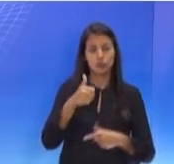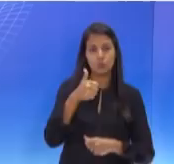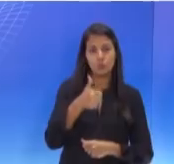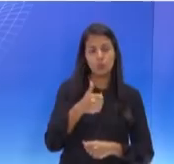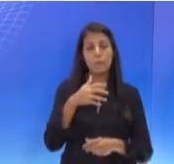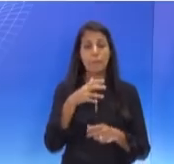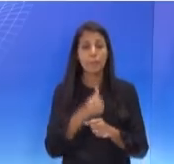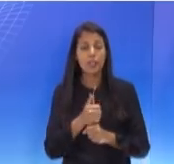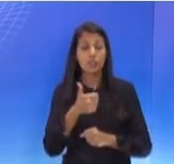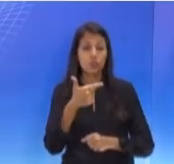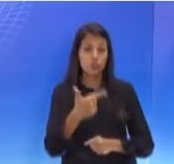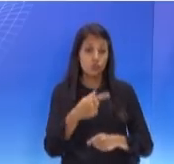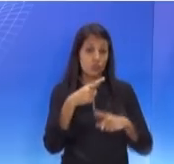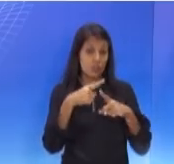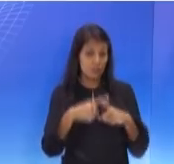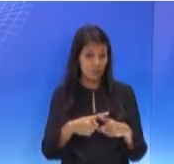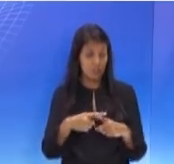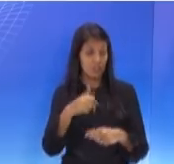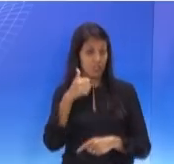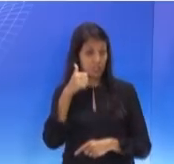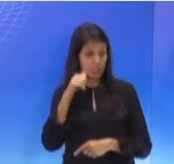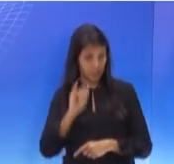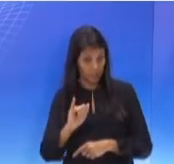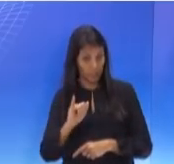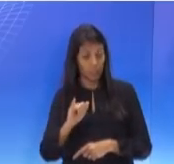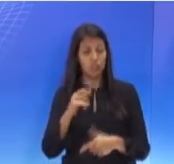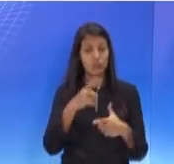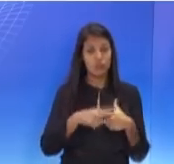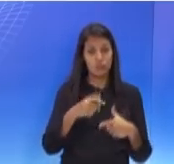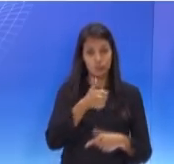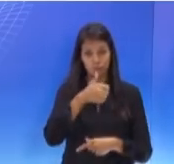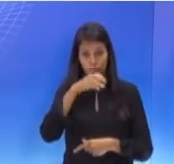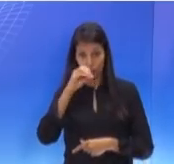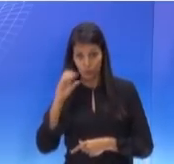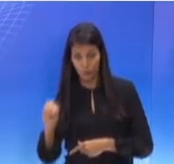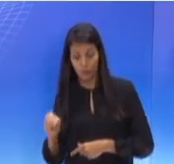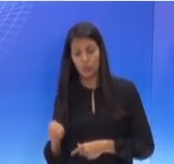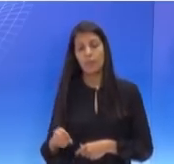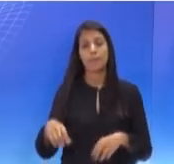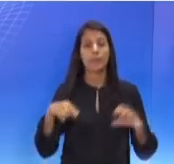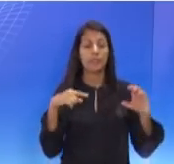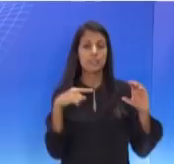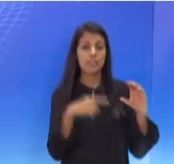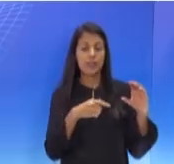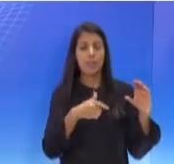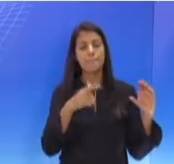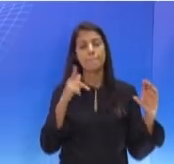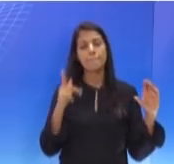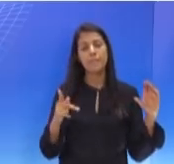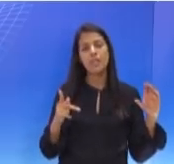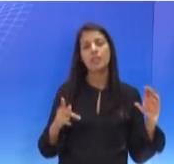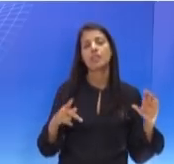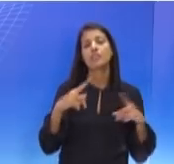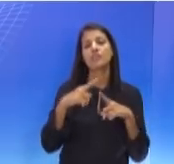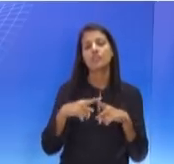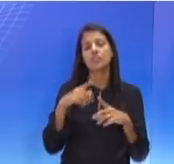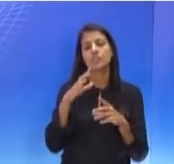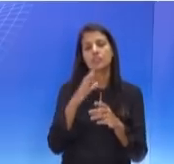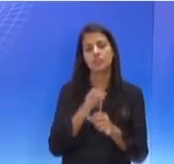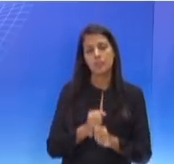mais 2 vezes I dividido por 100. Na letra C, P vezes 1 mais